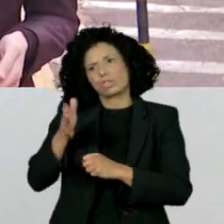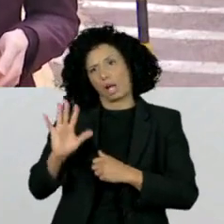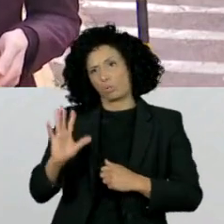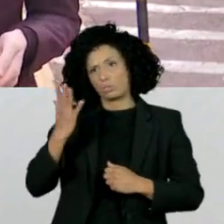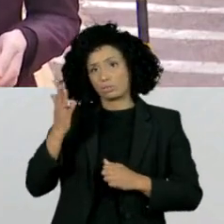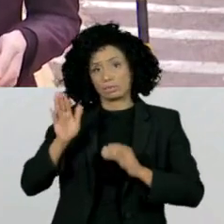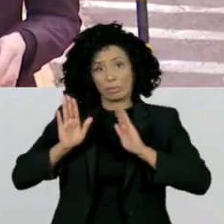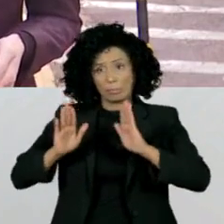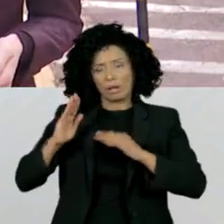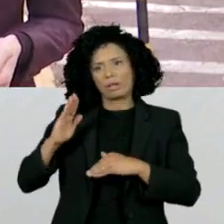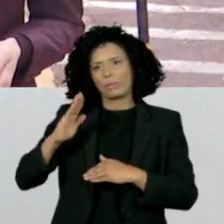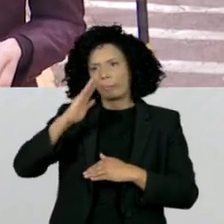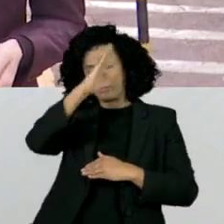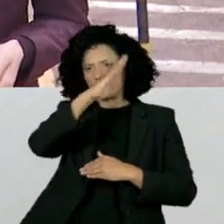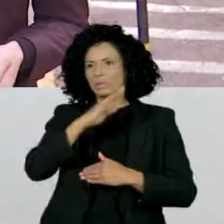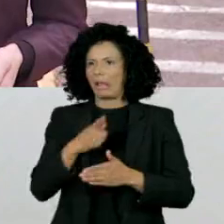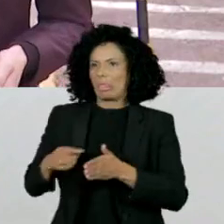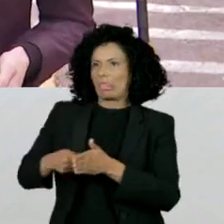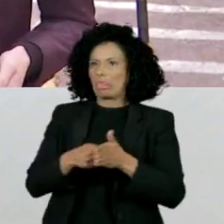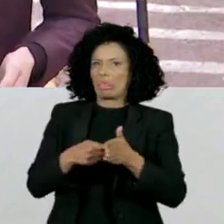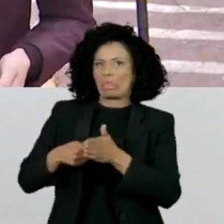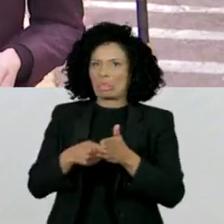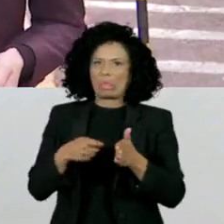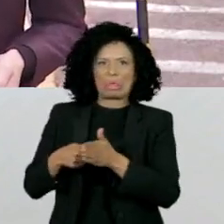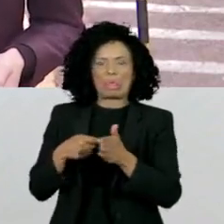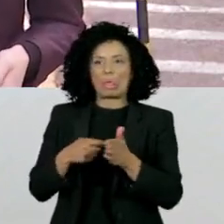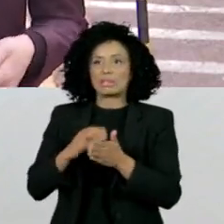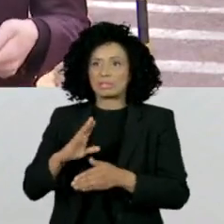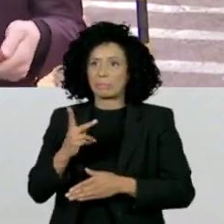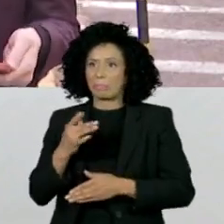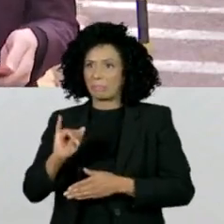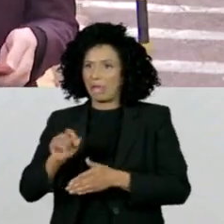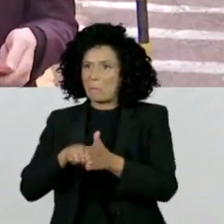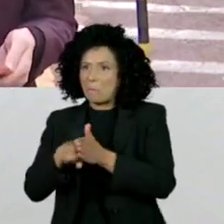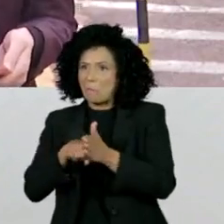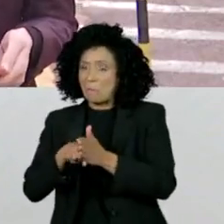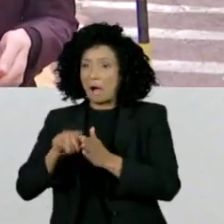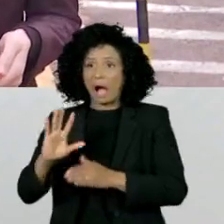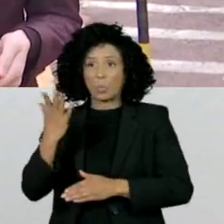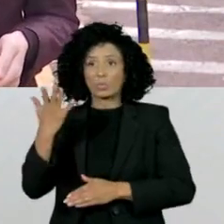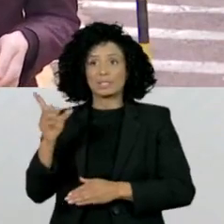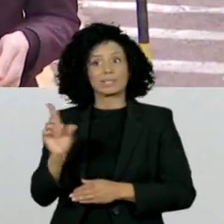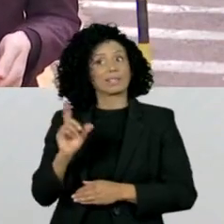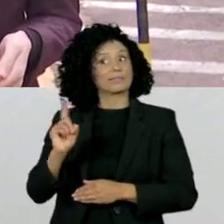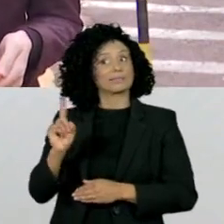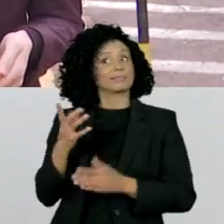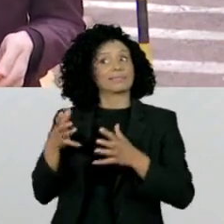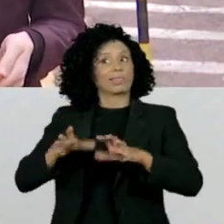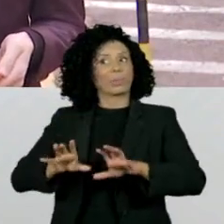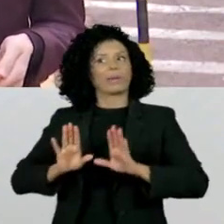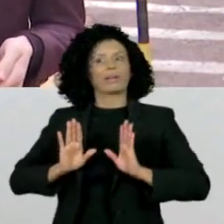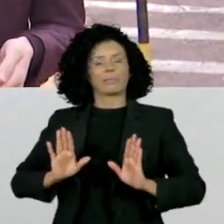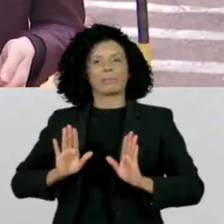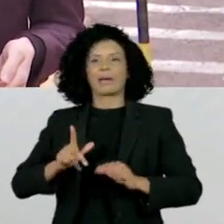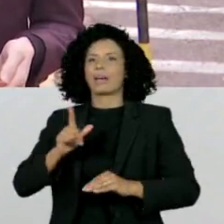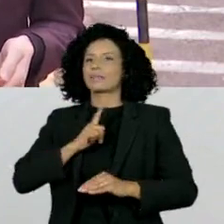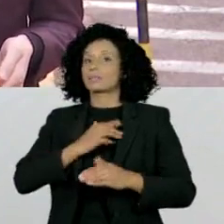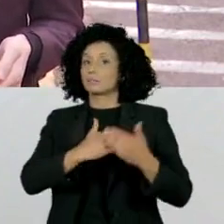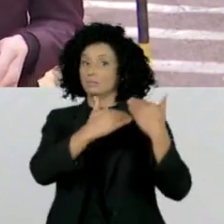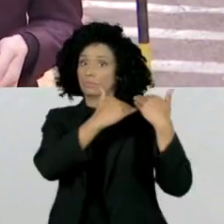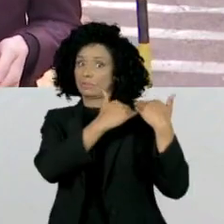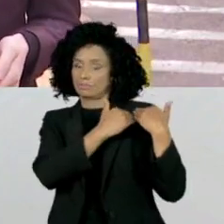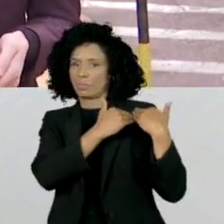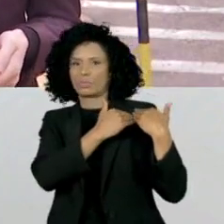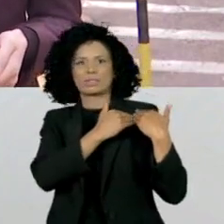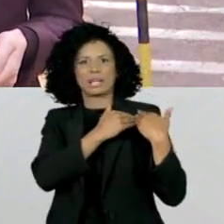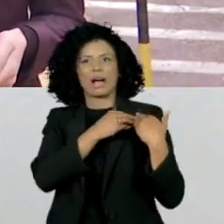para que ela não aconteça é grande. O senador responsável pela coleta das assinaturas é Randolph Rodrigues, da rede